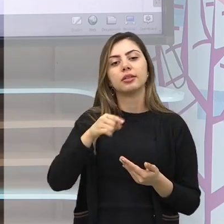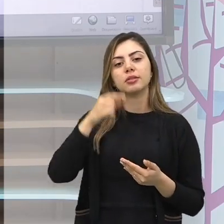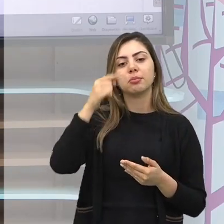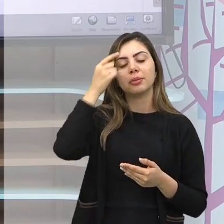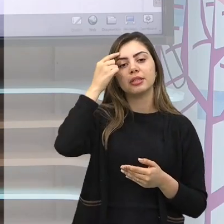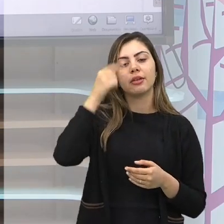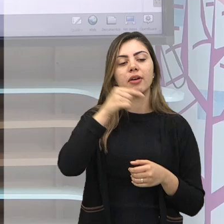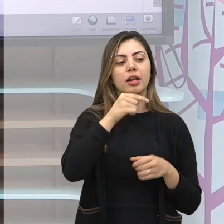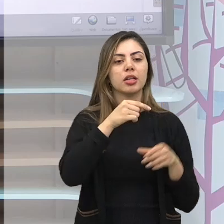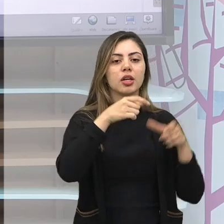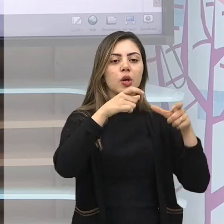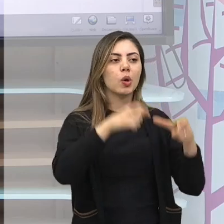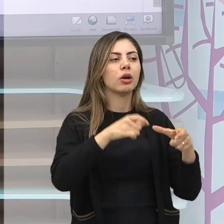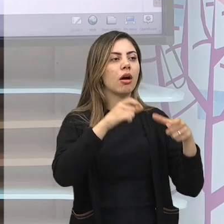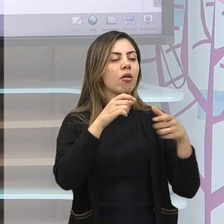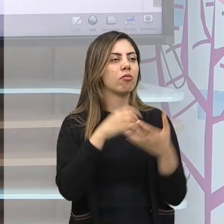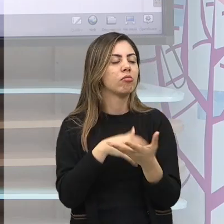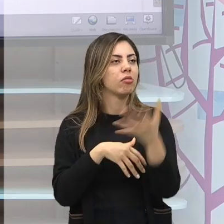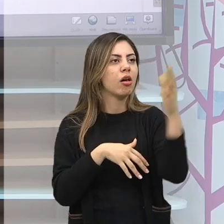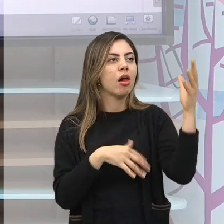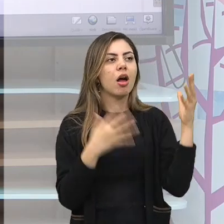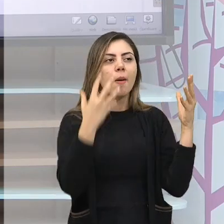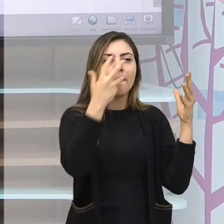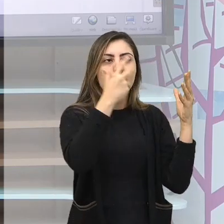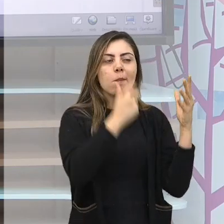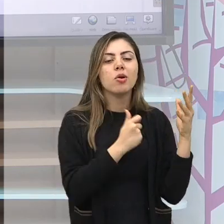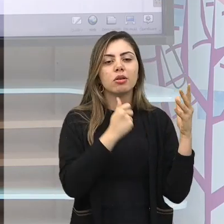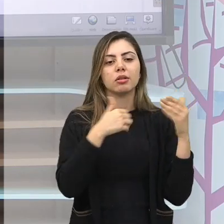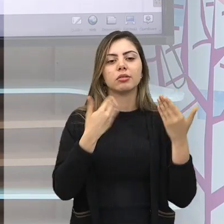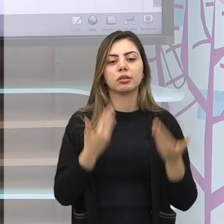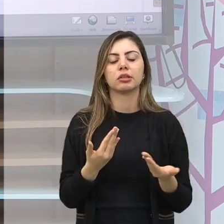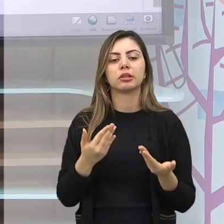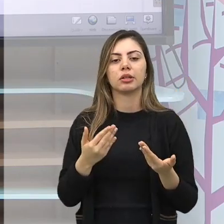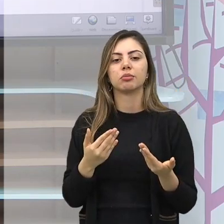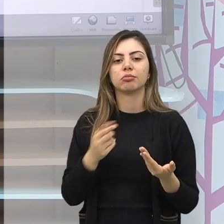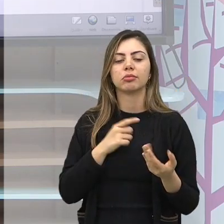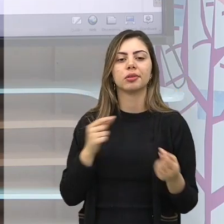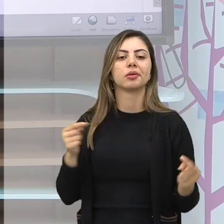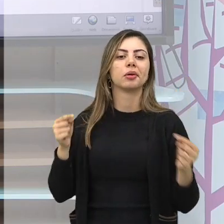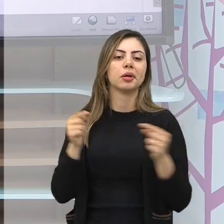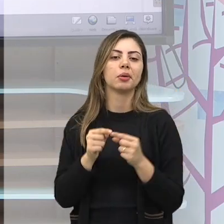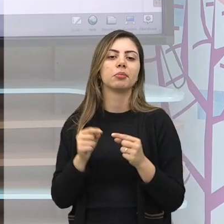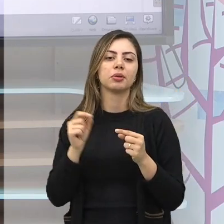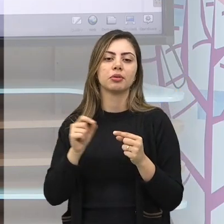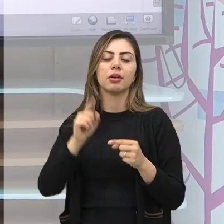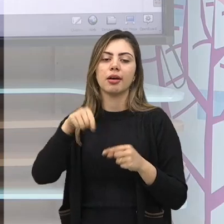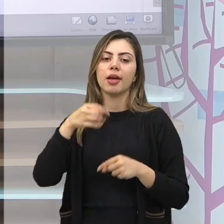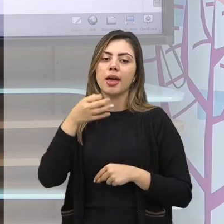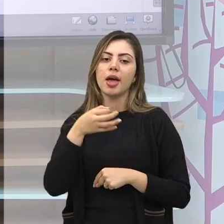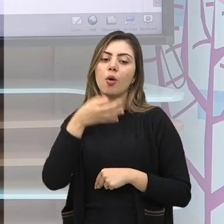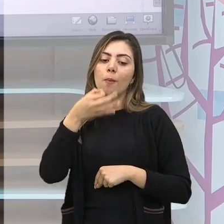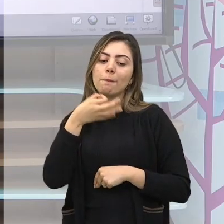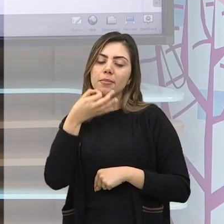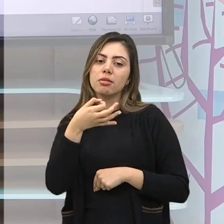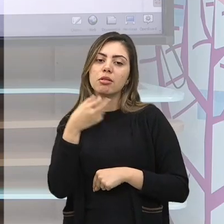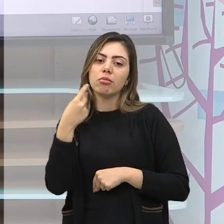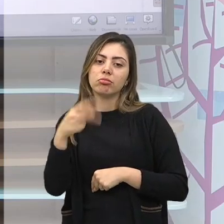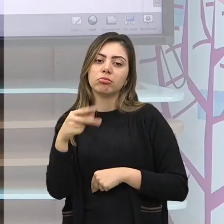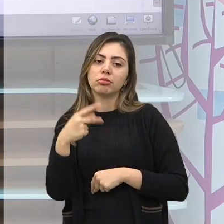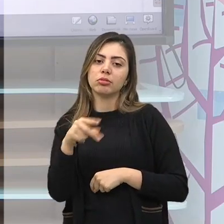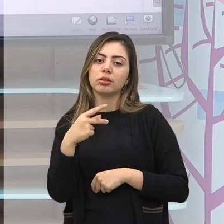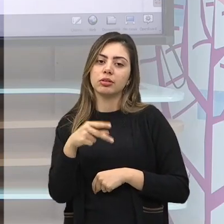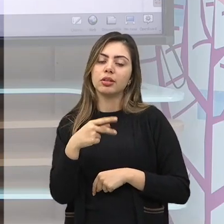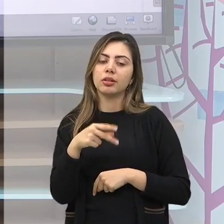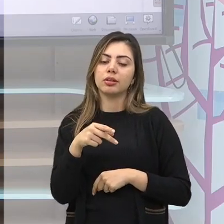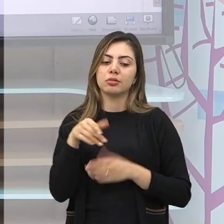consideravam o paraíso. Então tudo isso tem a ver com uma visão muito direcionada